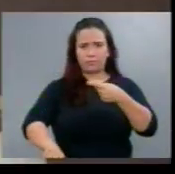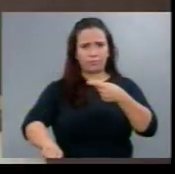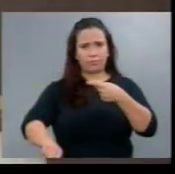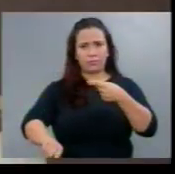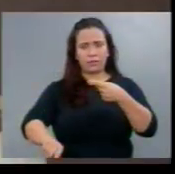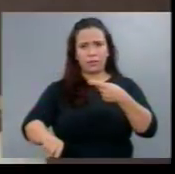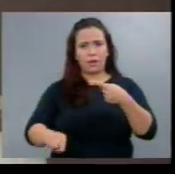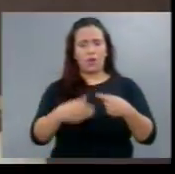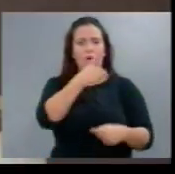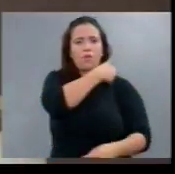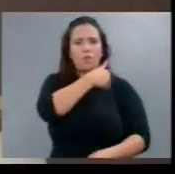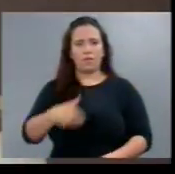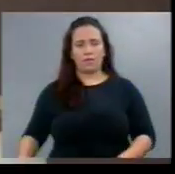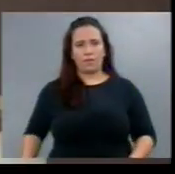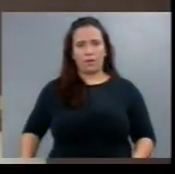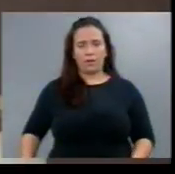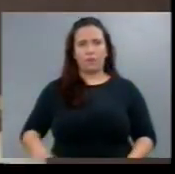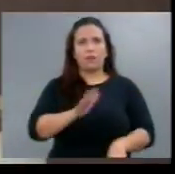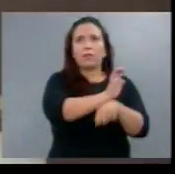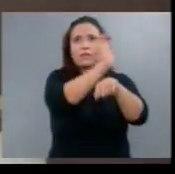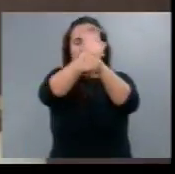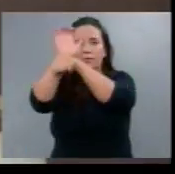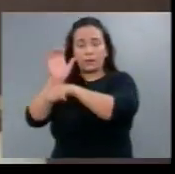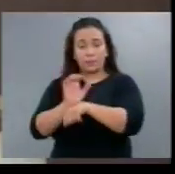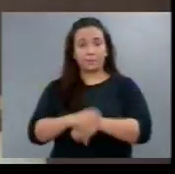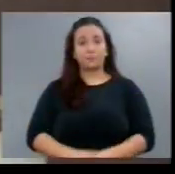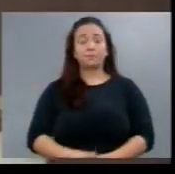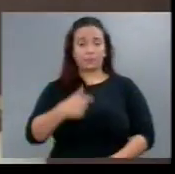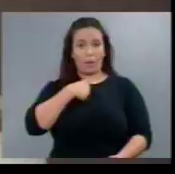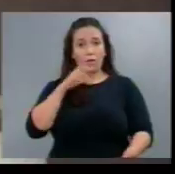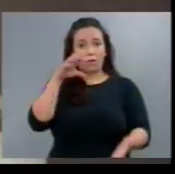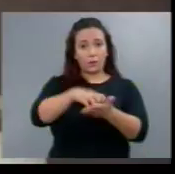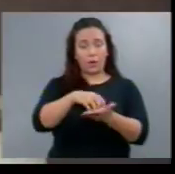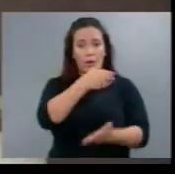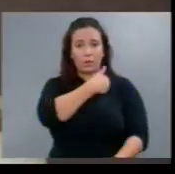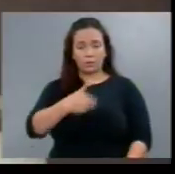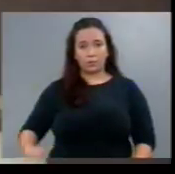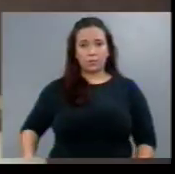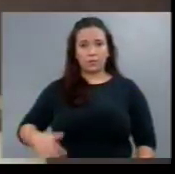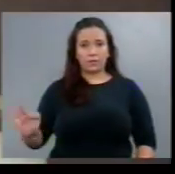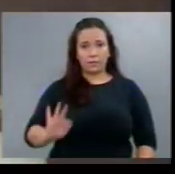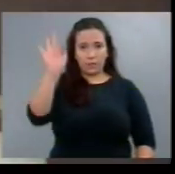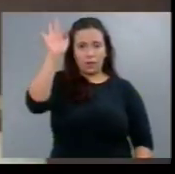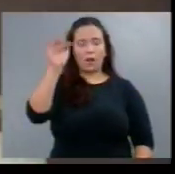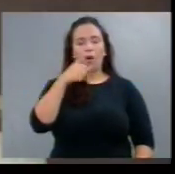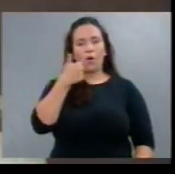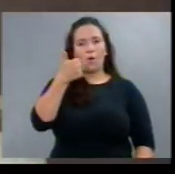aos governos estaduais. Eu sou servidor público federal. Minha contribuição atual é de